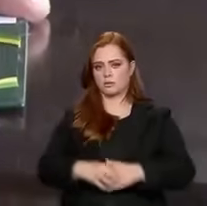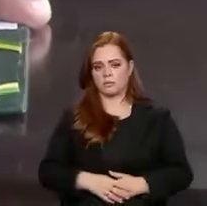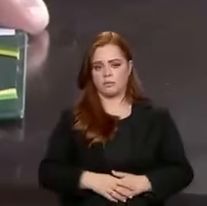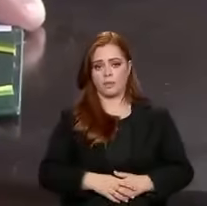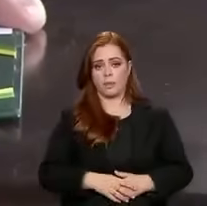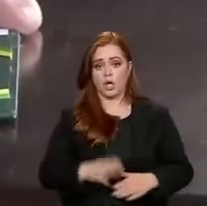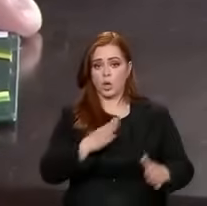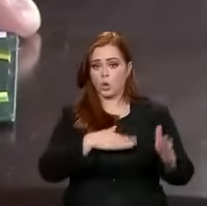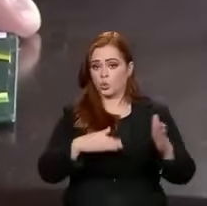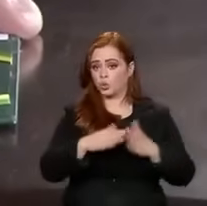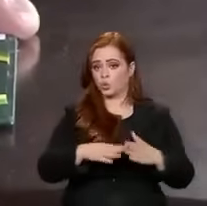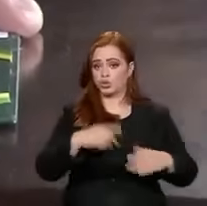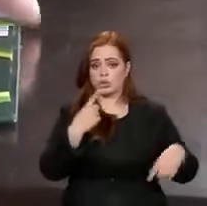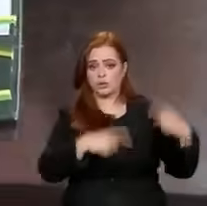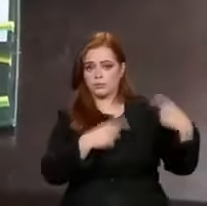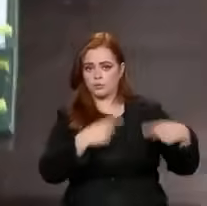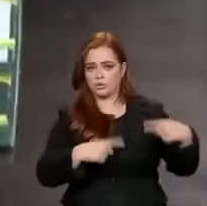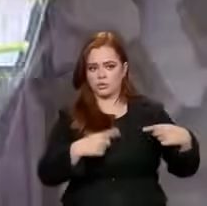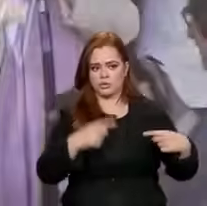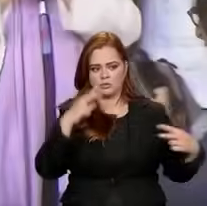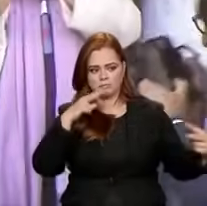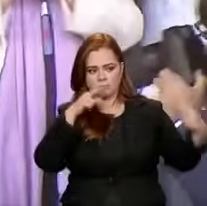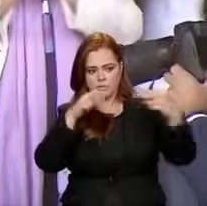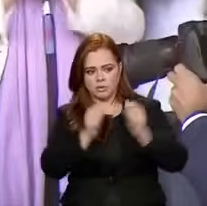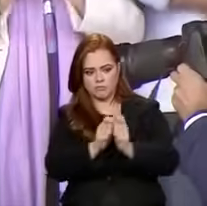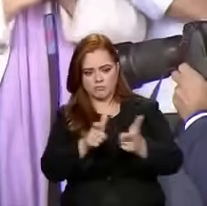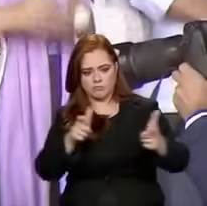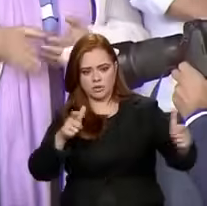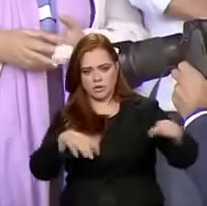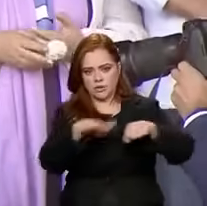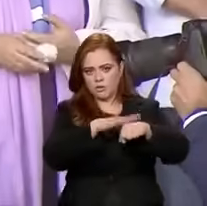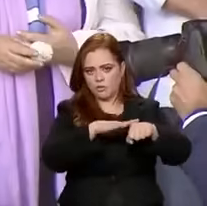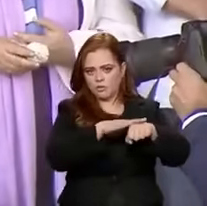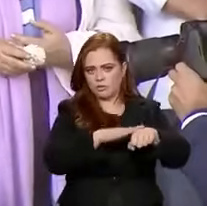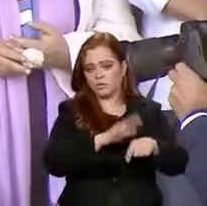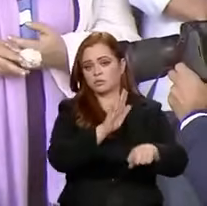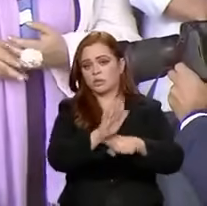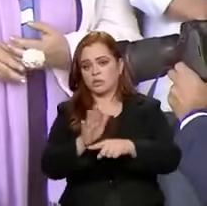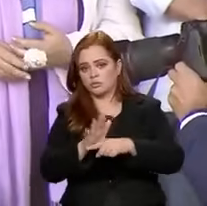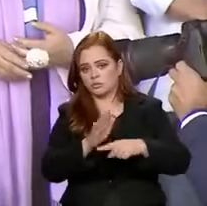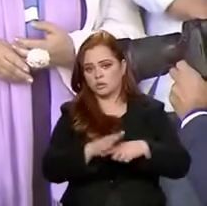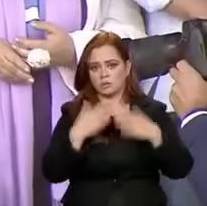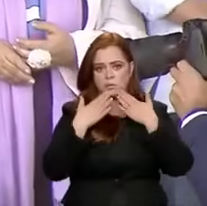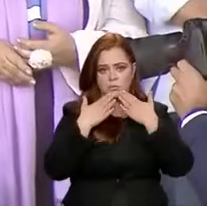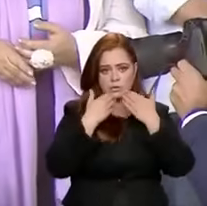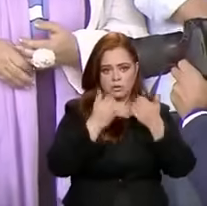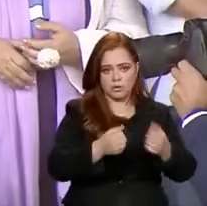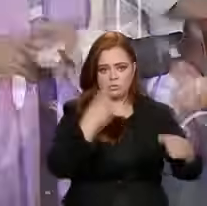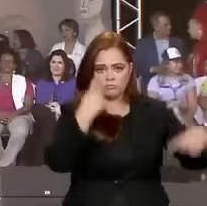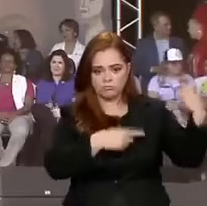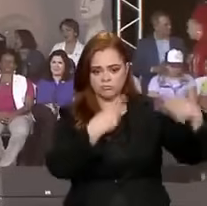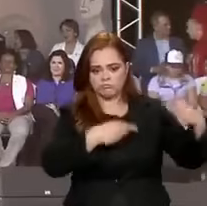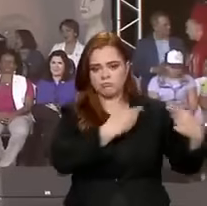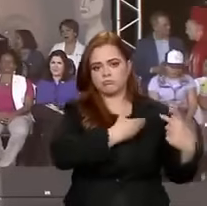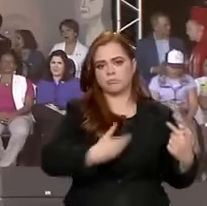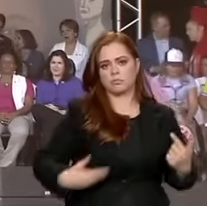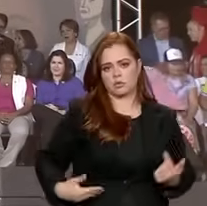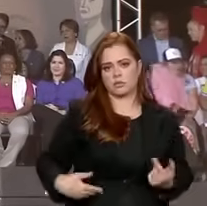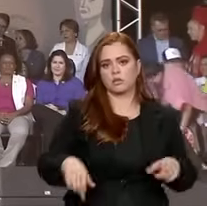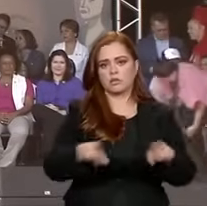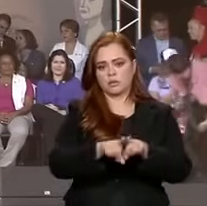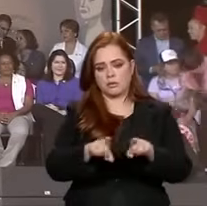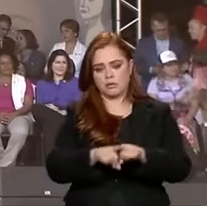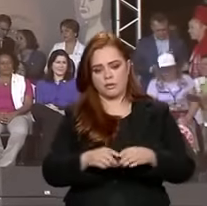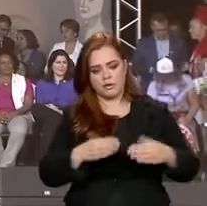política Visa ampliar o diálogo social contribuindo para o aprimoramento das políticas públicas